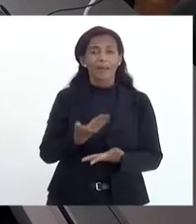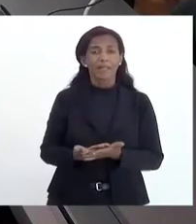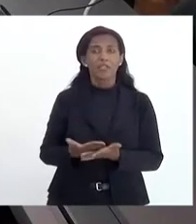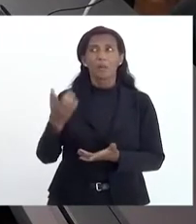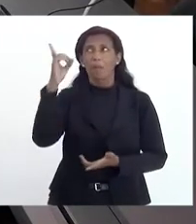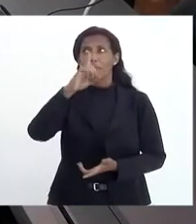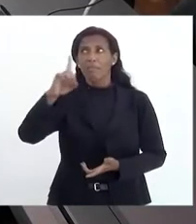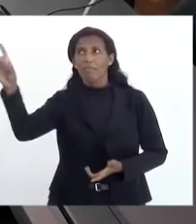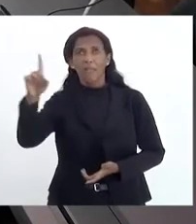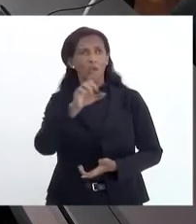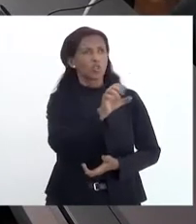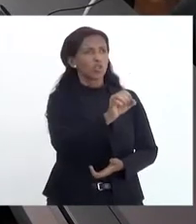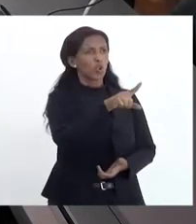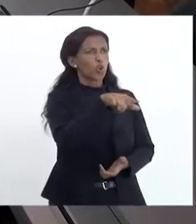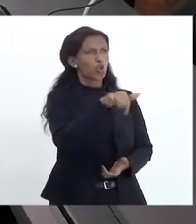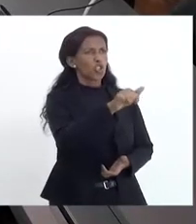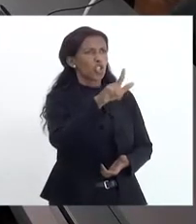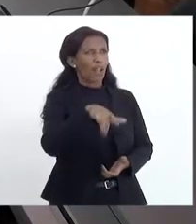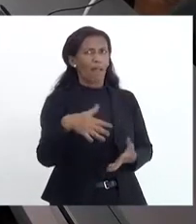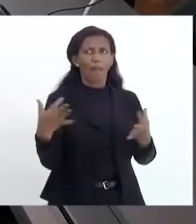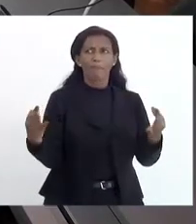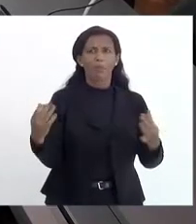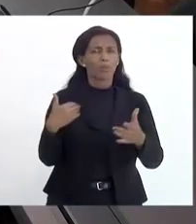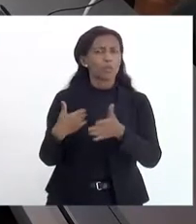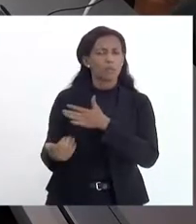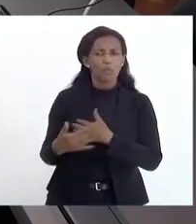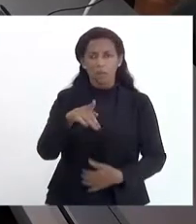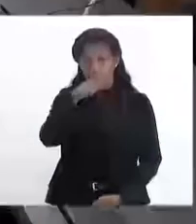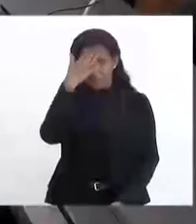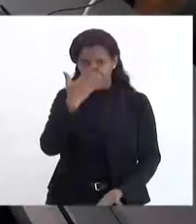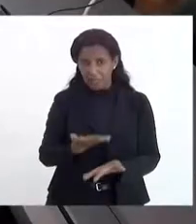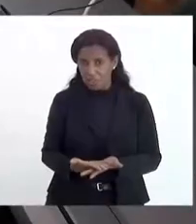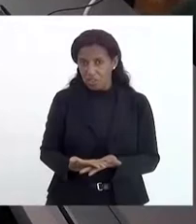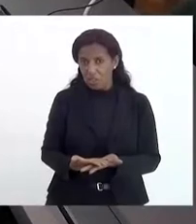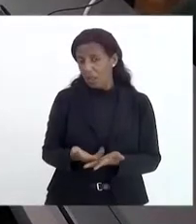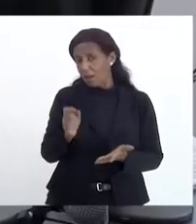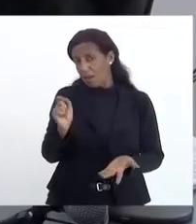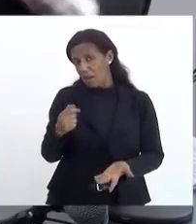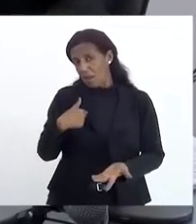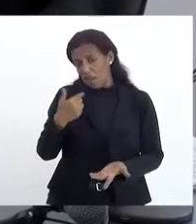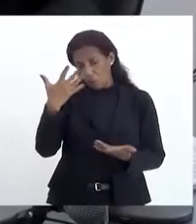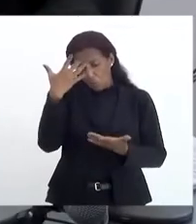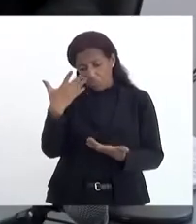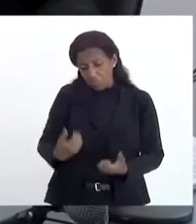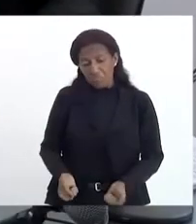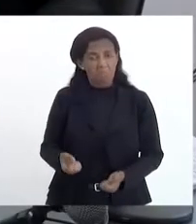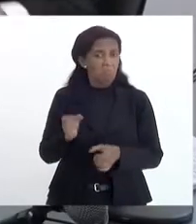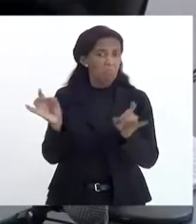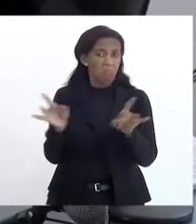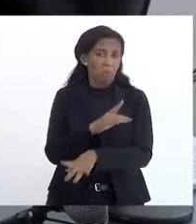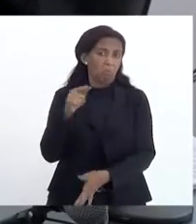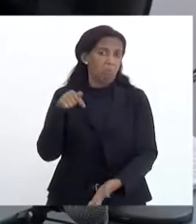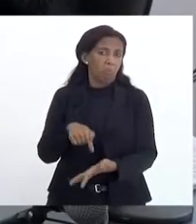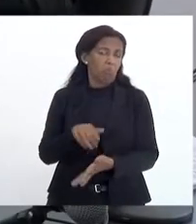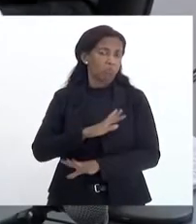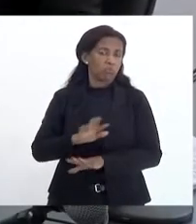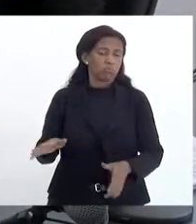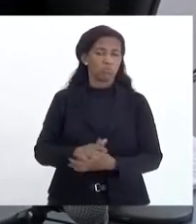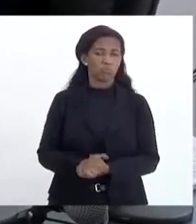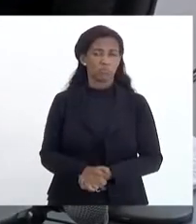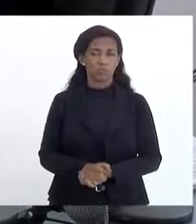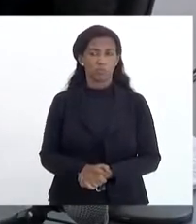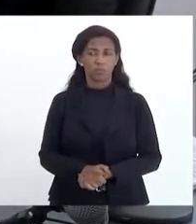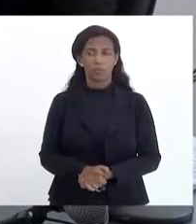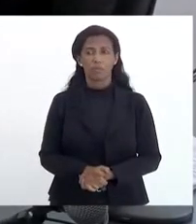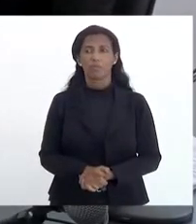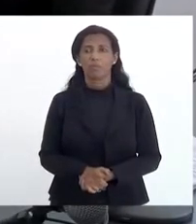Oxalá, Odin, não importa o que você acredita. Eu creio num Deus e ponto. E cada um acredita no que quer. E é assim que nós